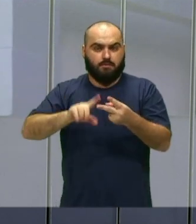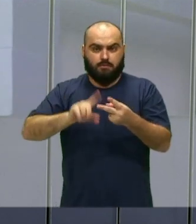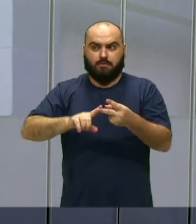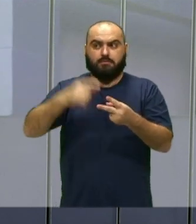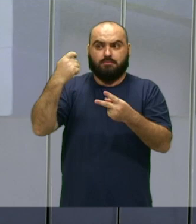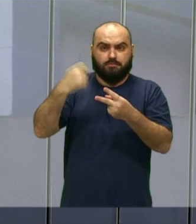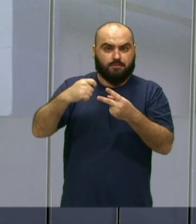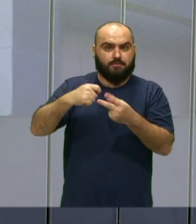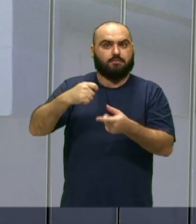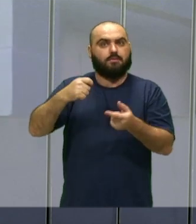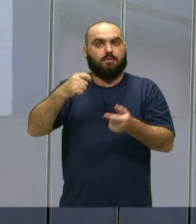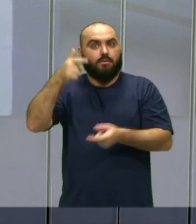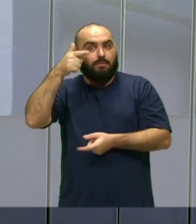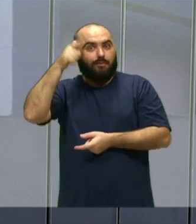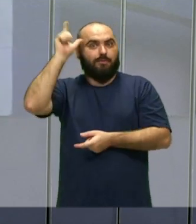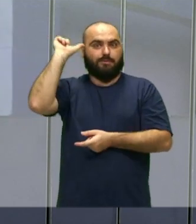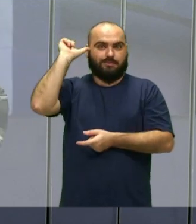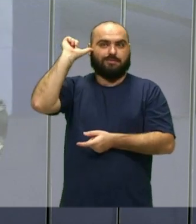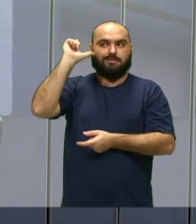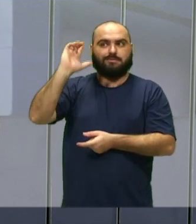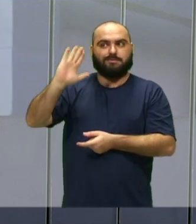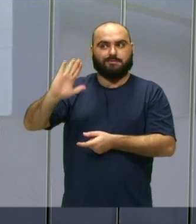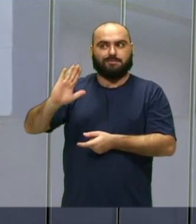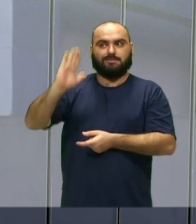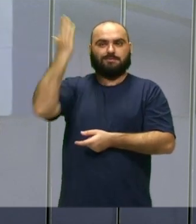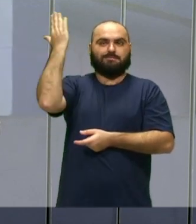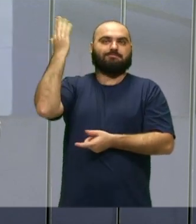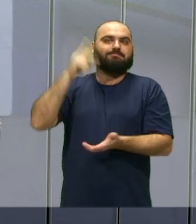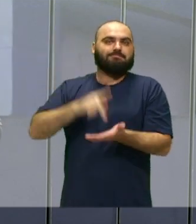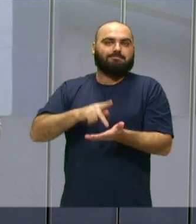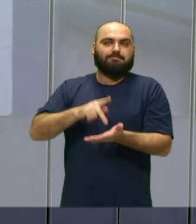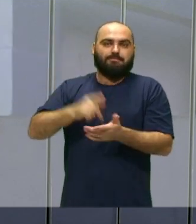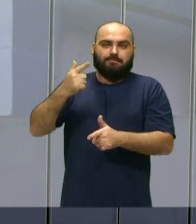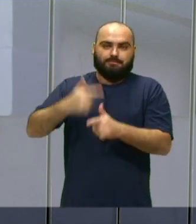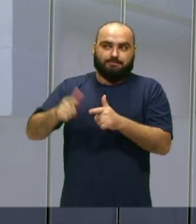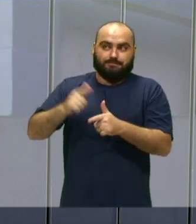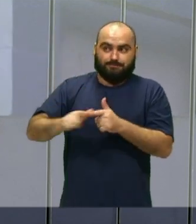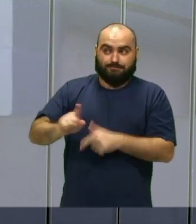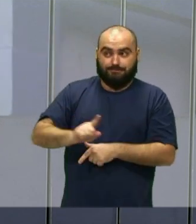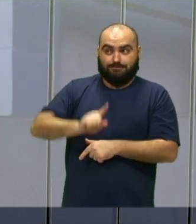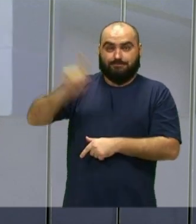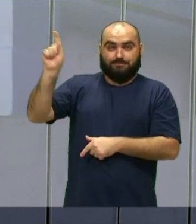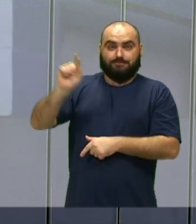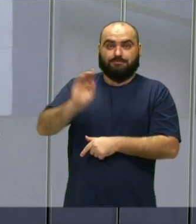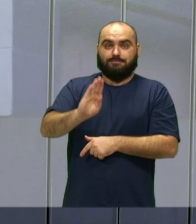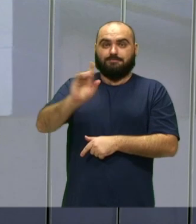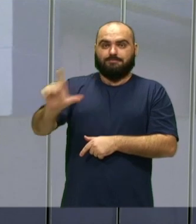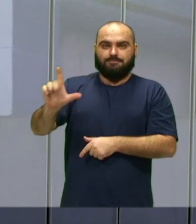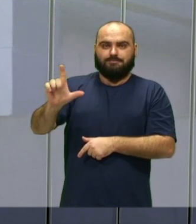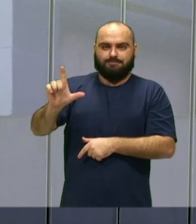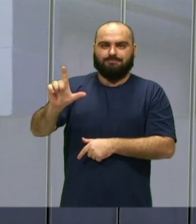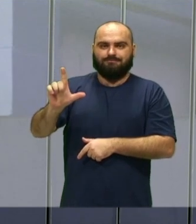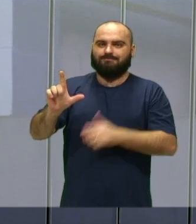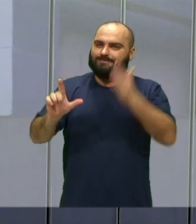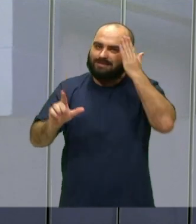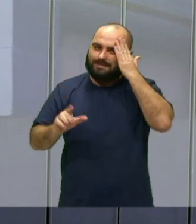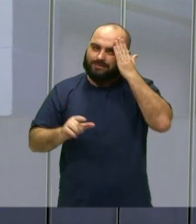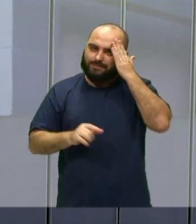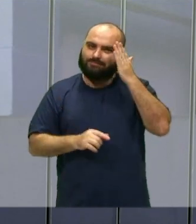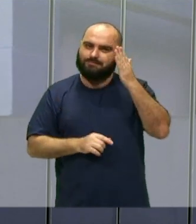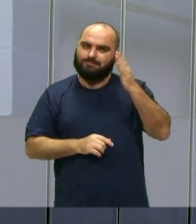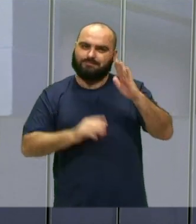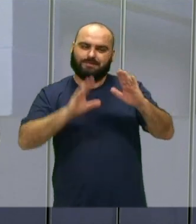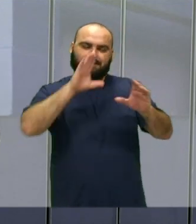disso. Ontem, que foi muito recente, nós tivemos aquele problema lá em Blumenau, aquela tragédia que aconteceu